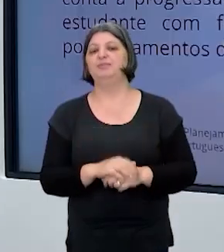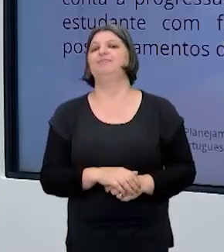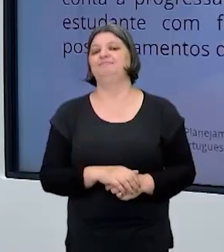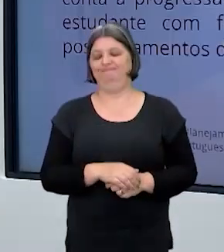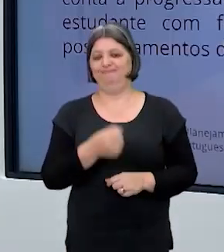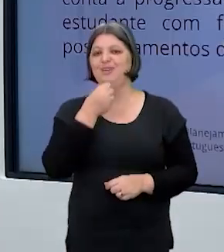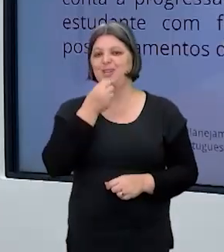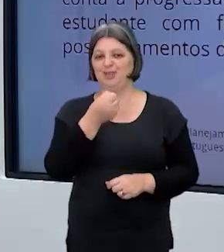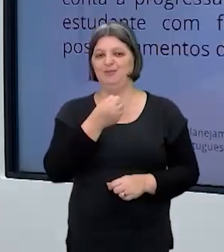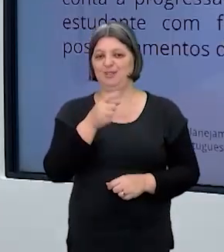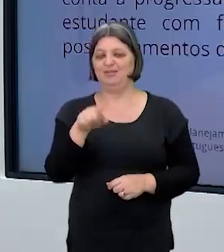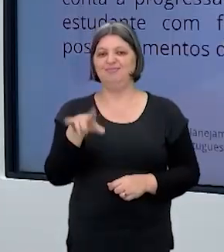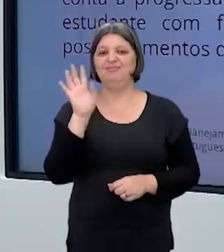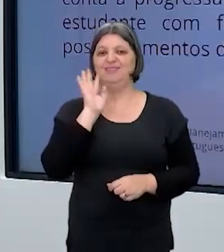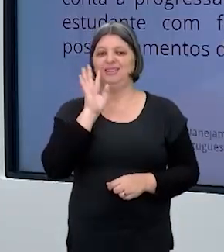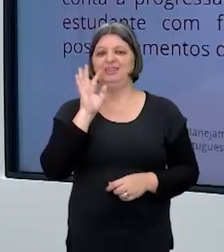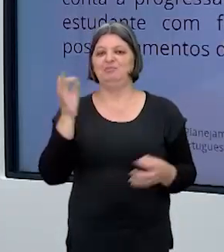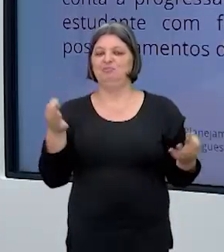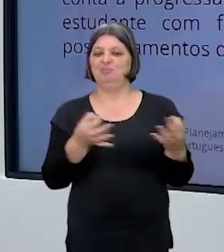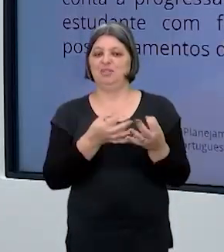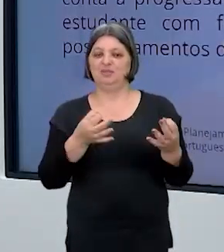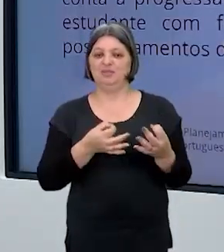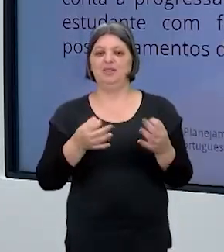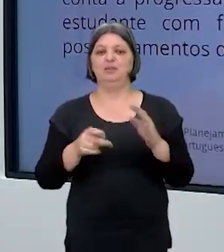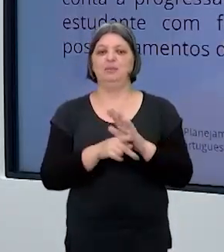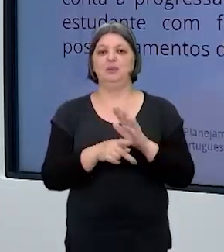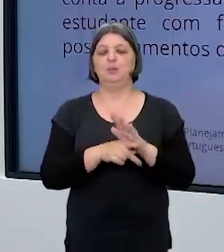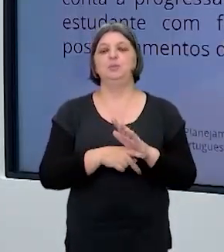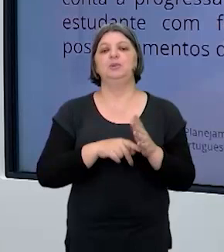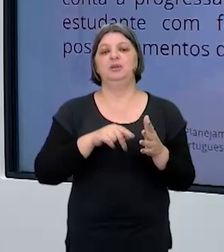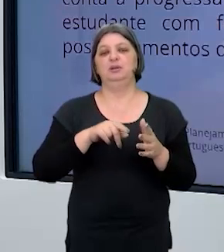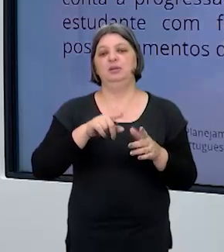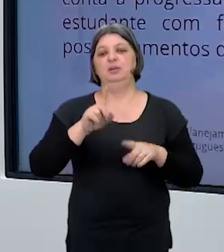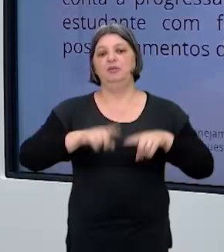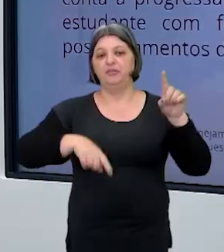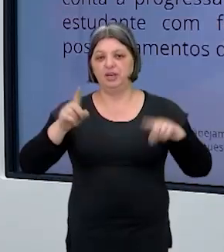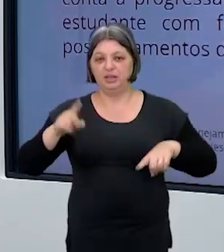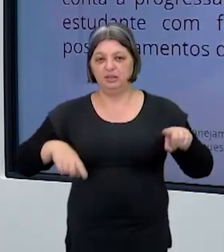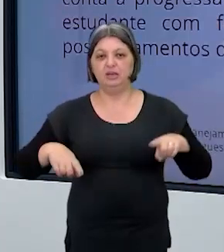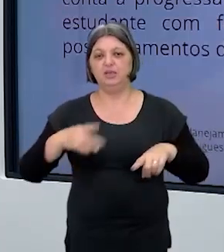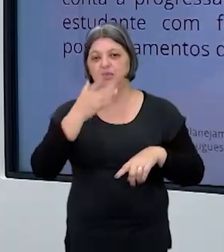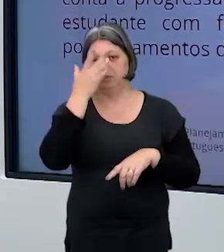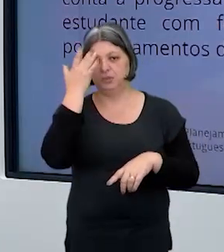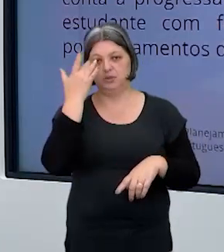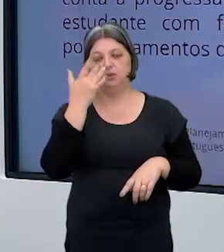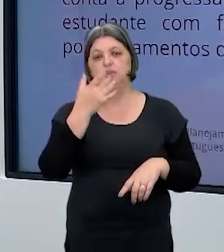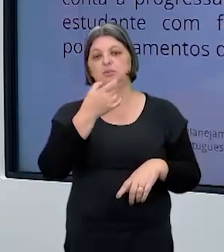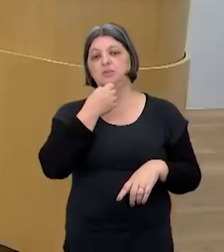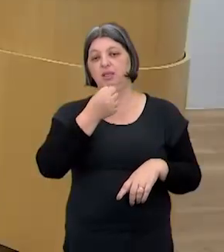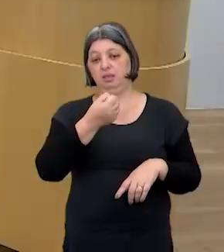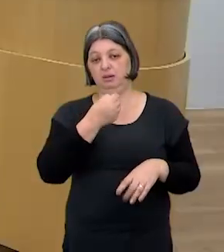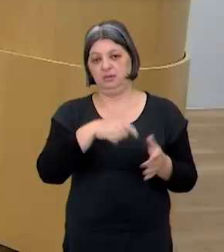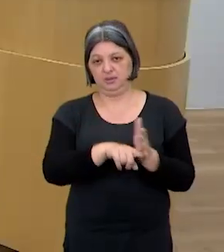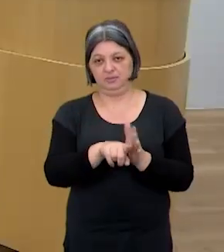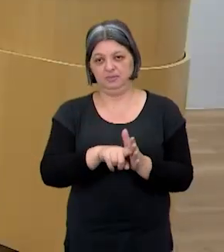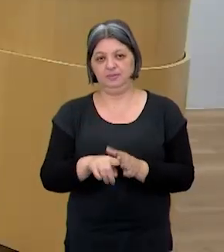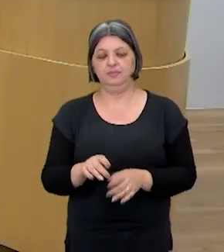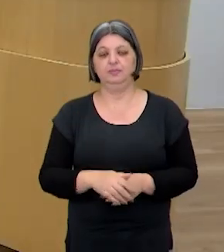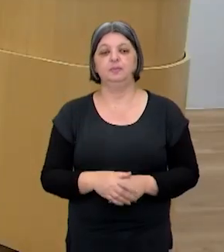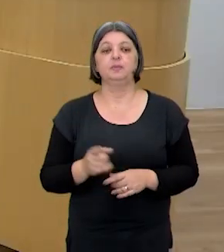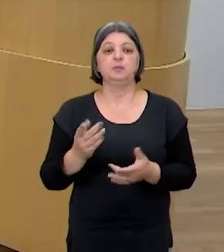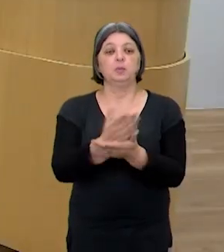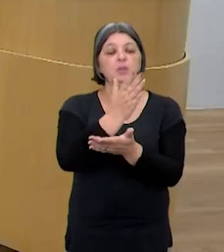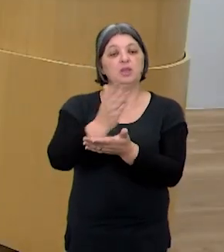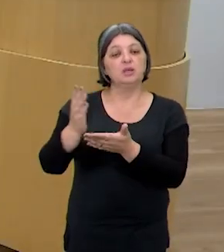Seria. Perfeito essa questão da variedade de entrevistados mesmo. E ficaria um pouquinho mais fácil, pelo menos, né? Dividindo aí